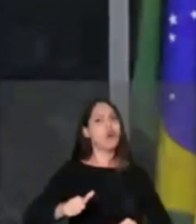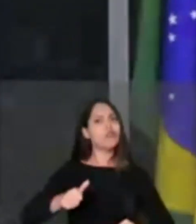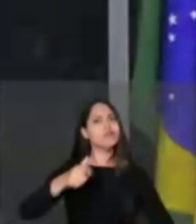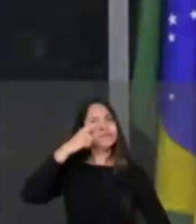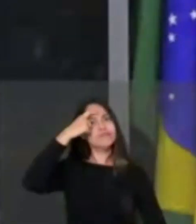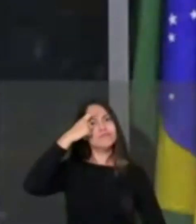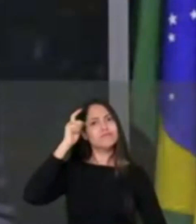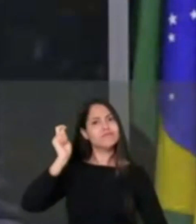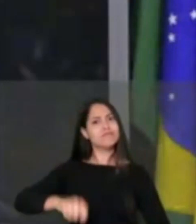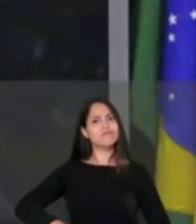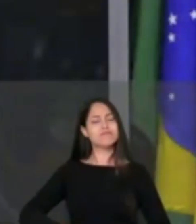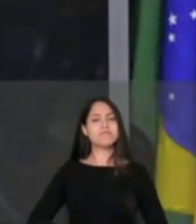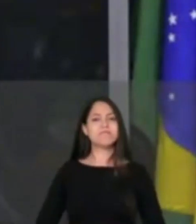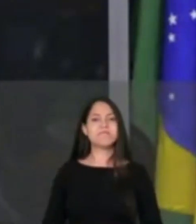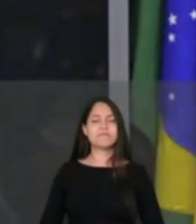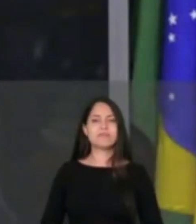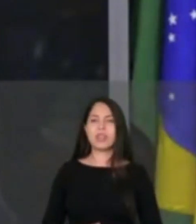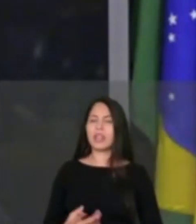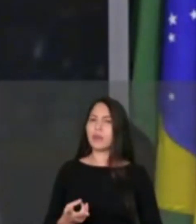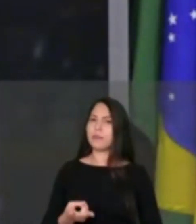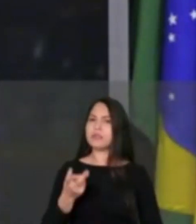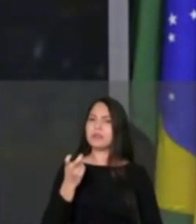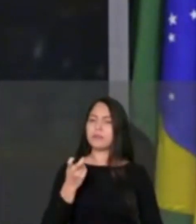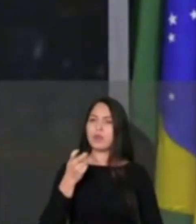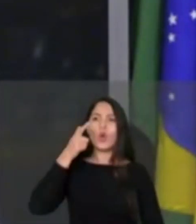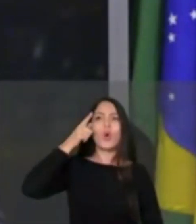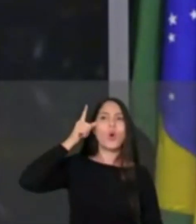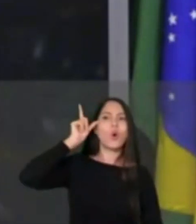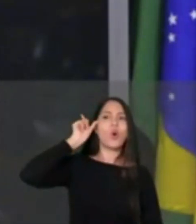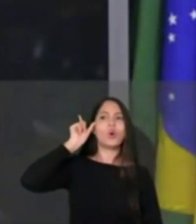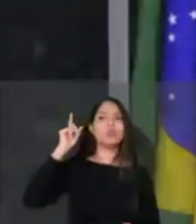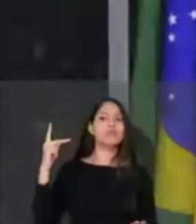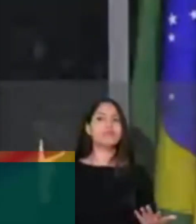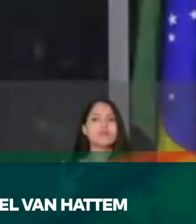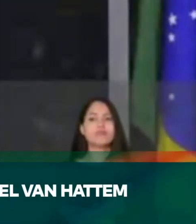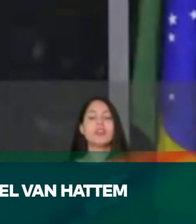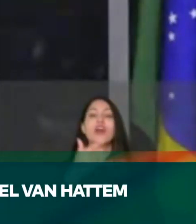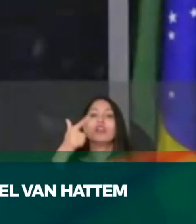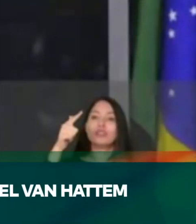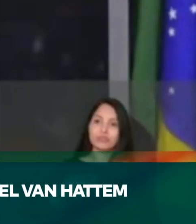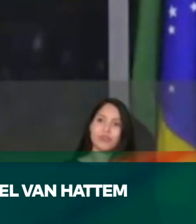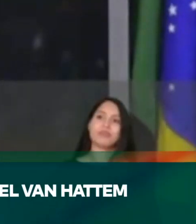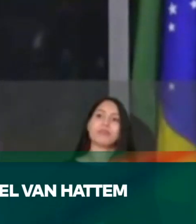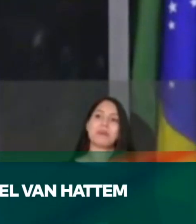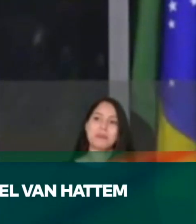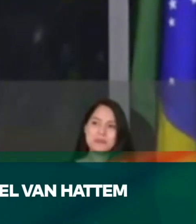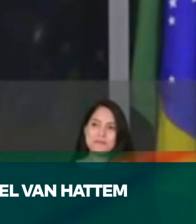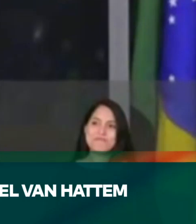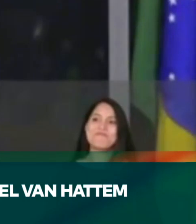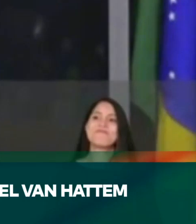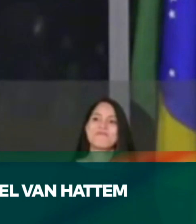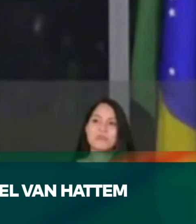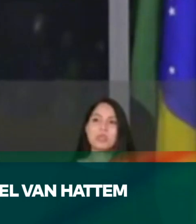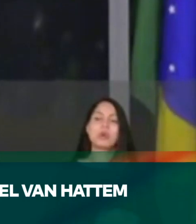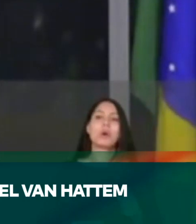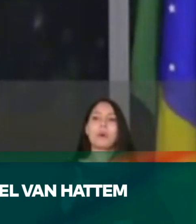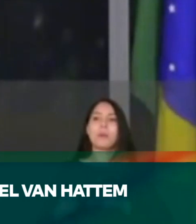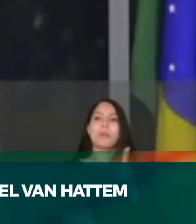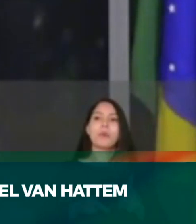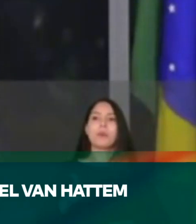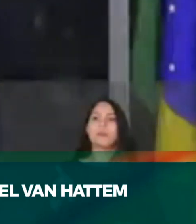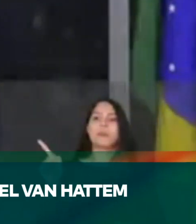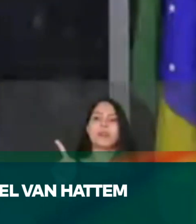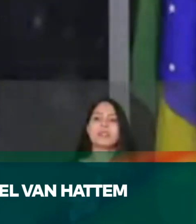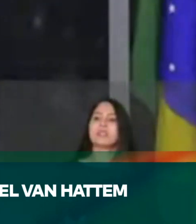Eu percebi desde ontem, mais uma vez, o quanto a população em geral não tolera